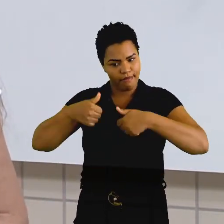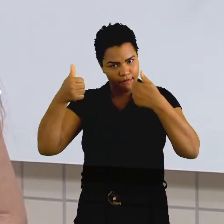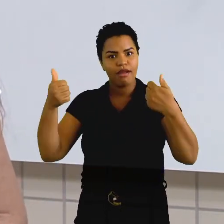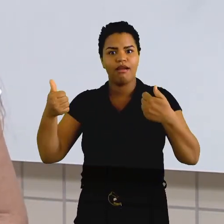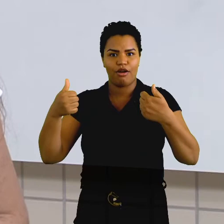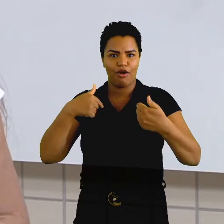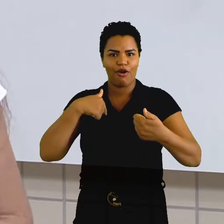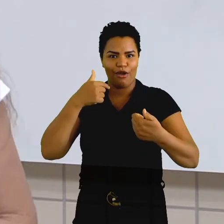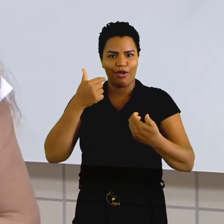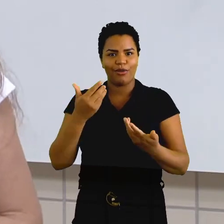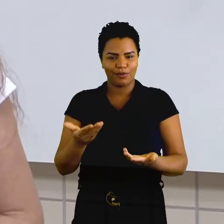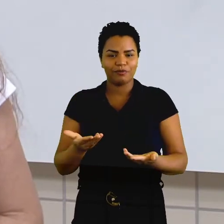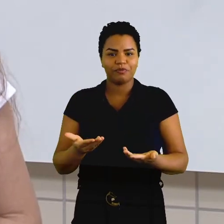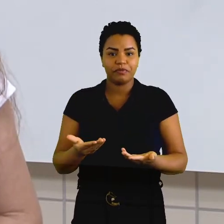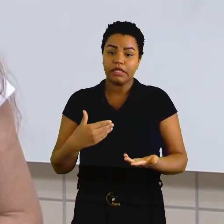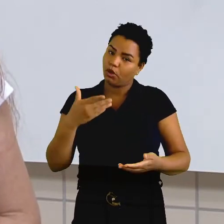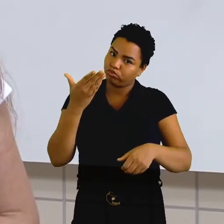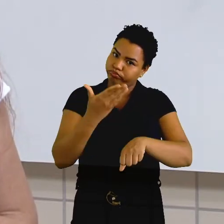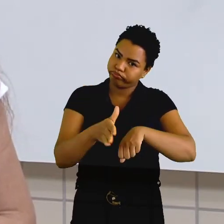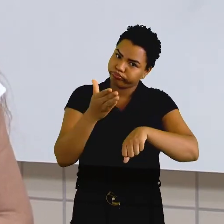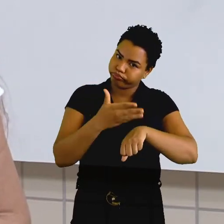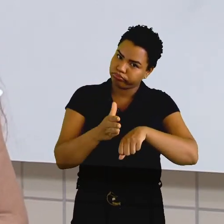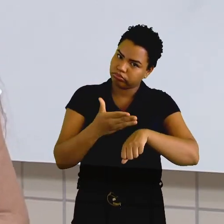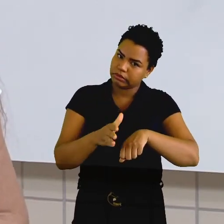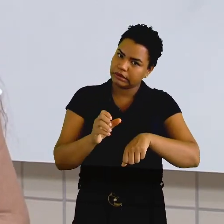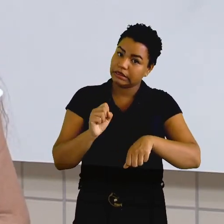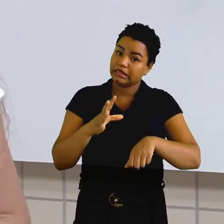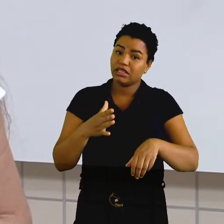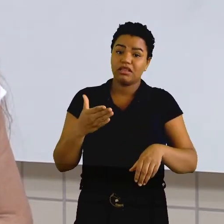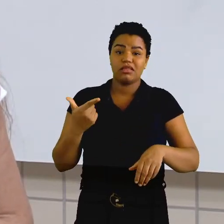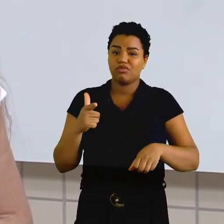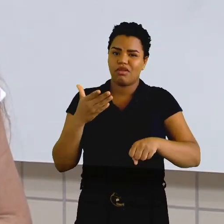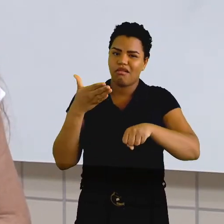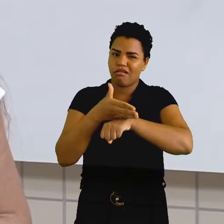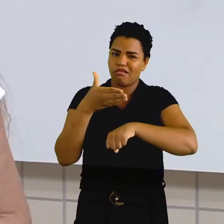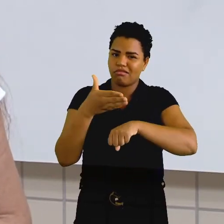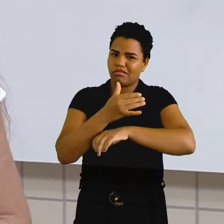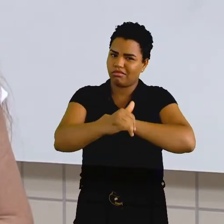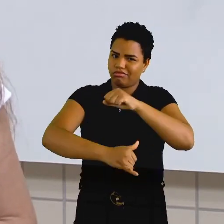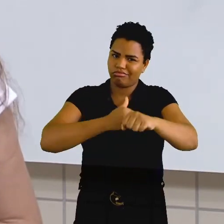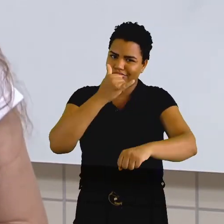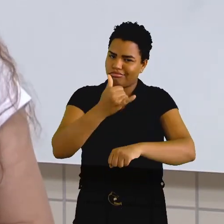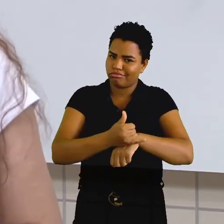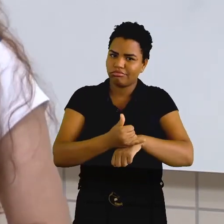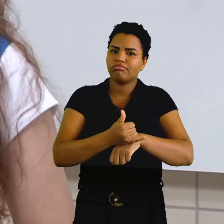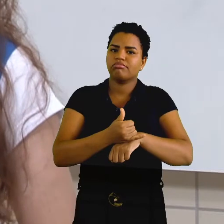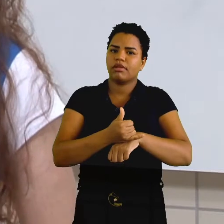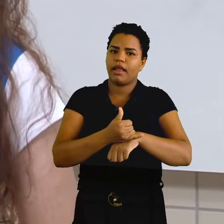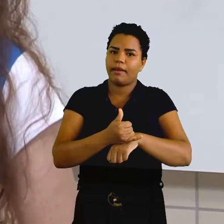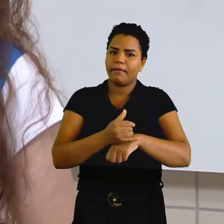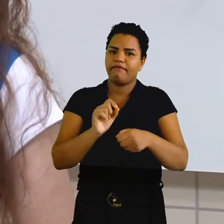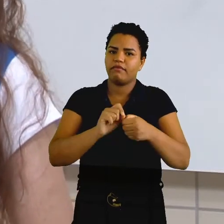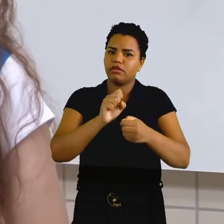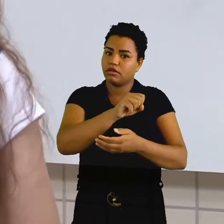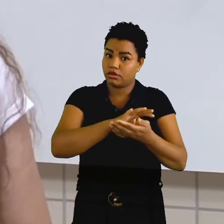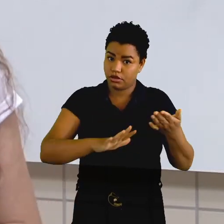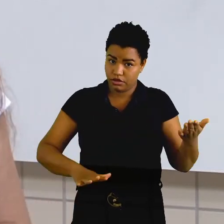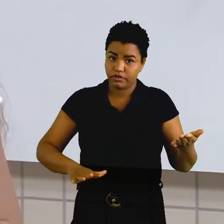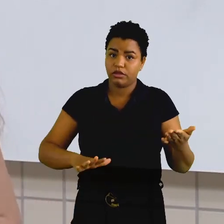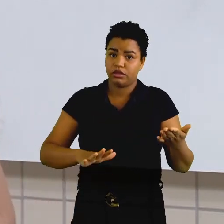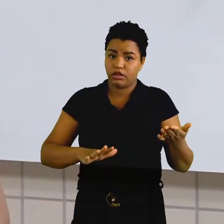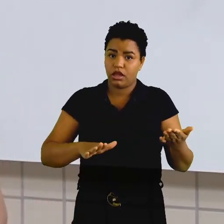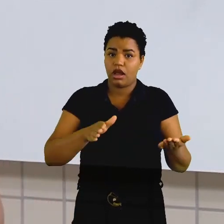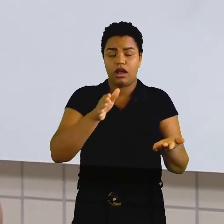Então, pratiquem. Quem não tiver o acesso à internet para poder fazer essa atividade e